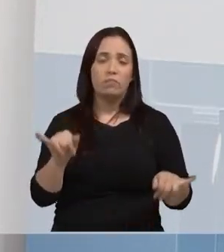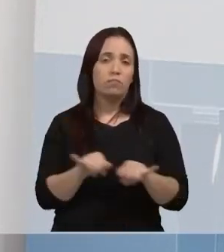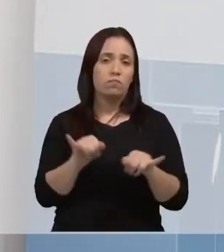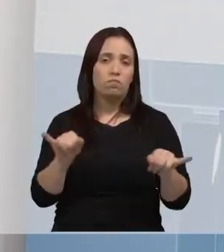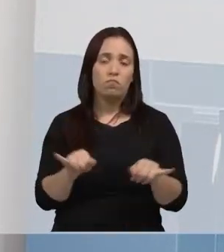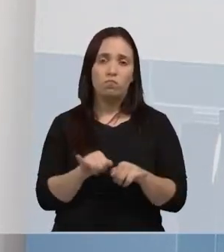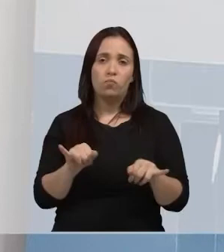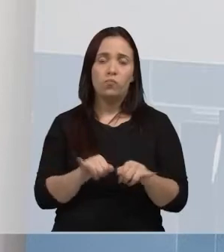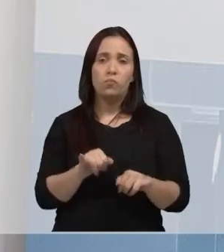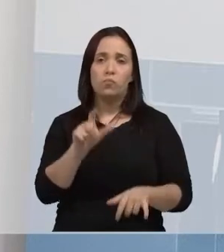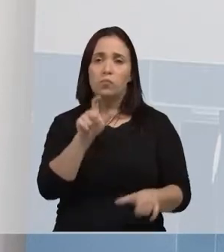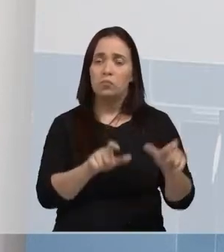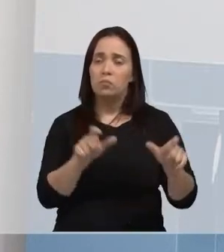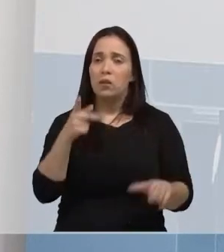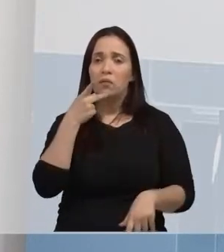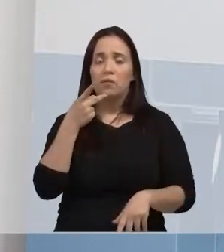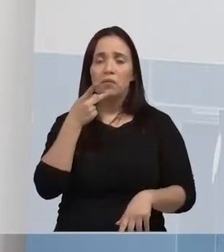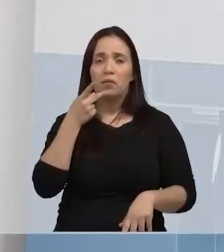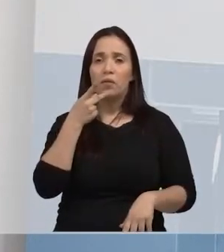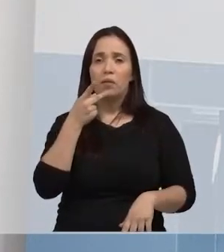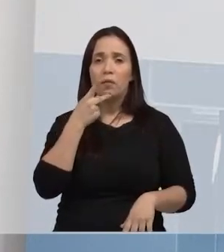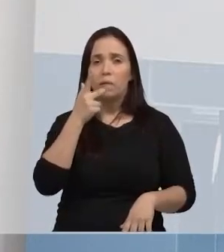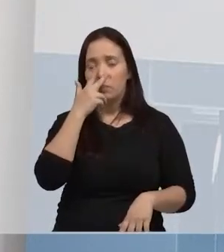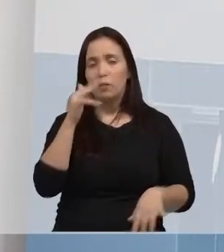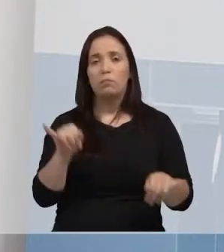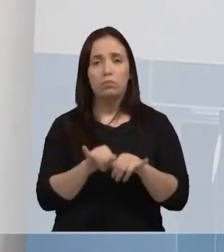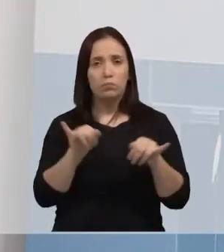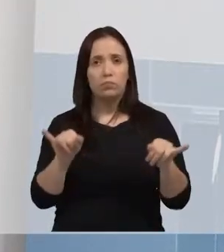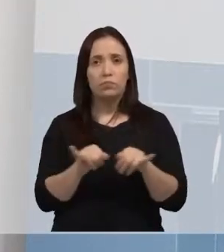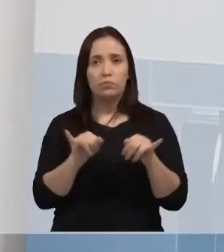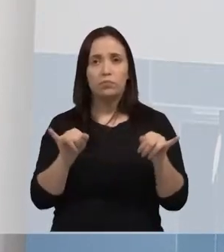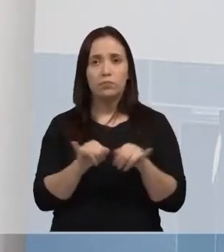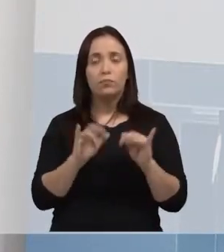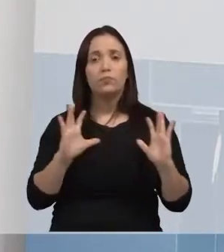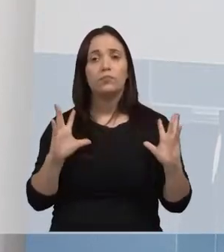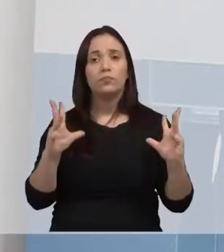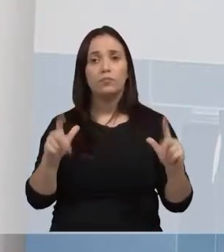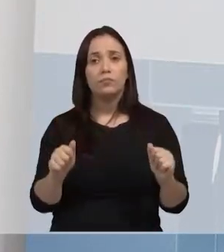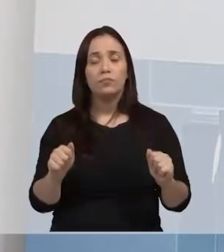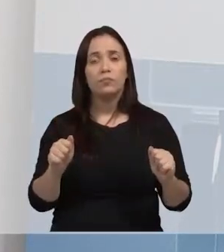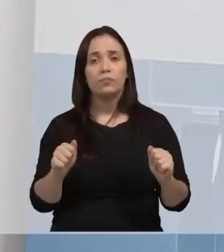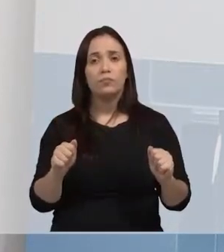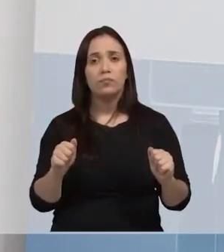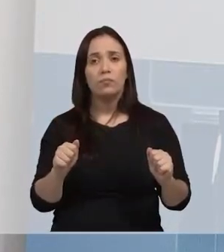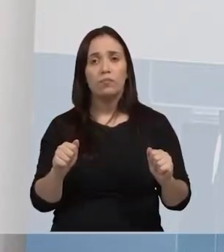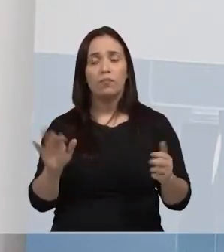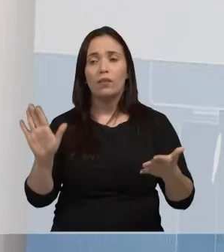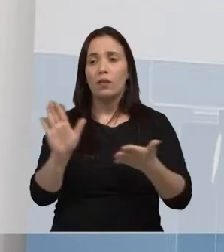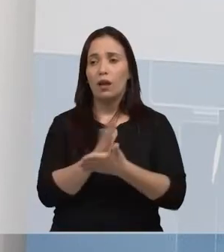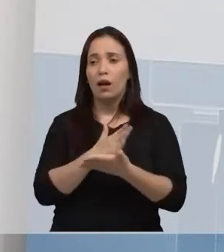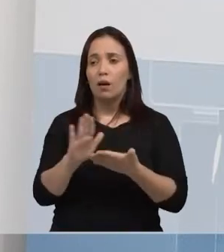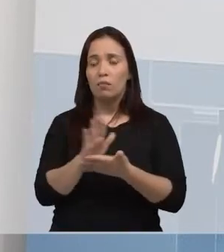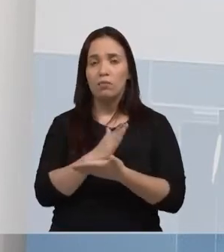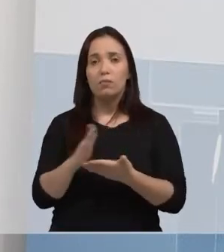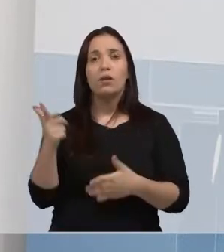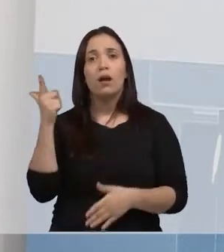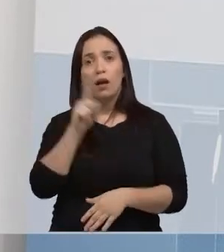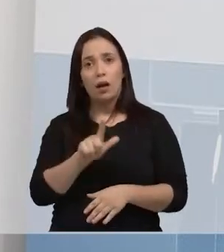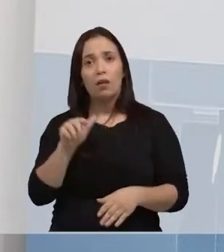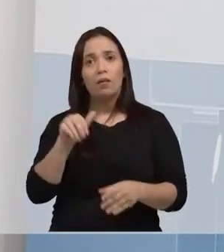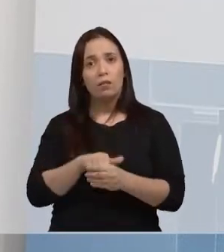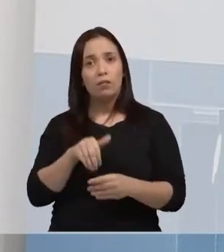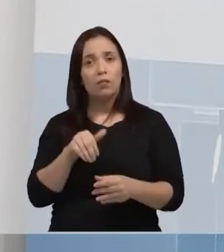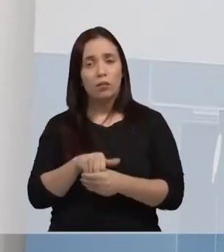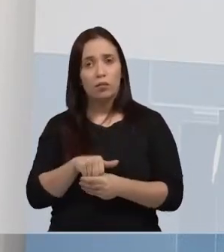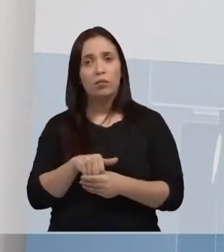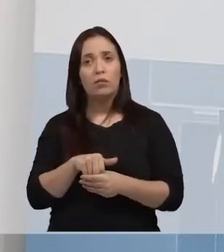Gomes, que no tempo do Lúcio disse que iria resolver o problema da segurança pública com Ronda do Quarteirão. E nos 8 anos que ele terminou? E nos 8 anos que ele terminou,